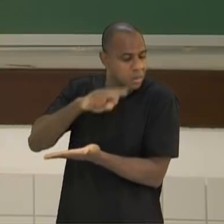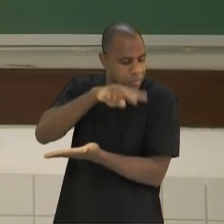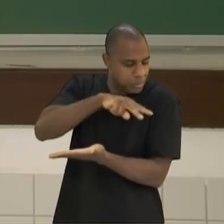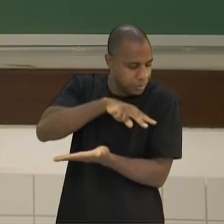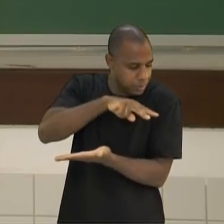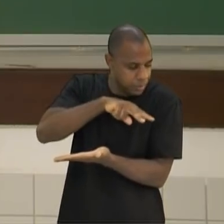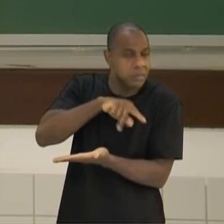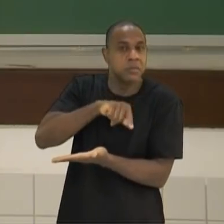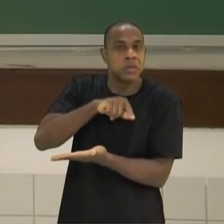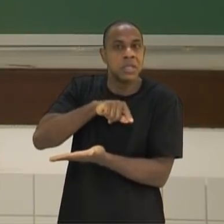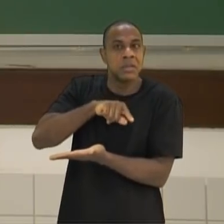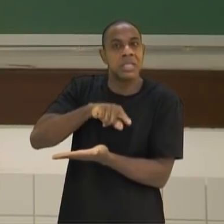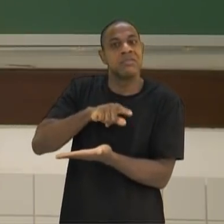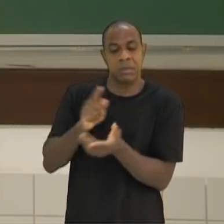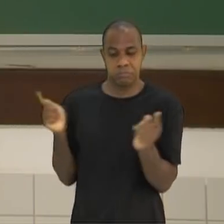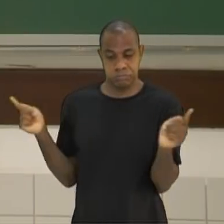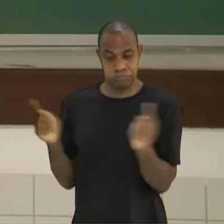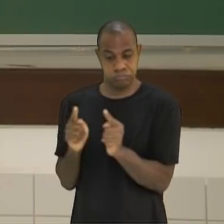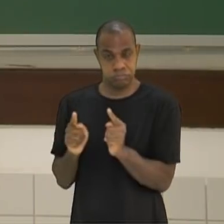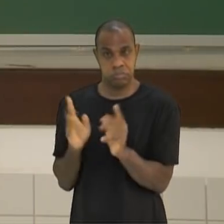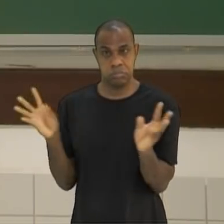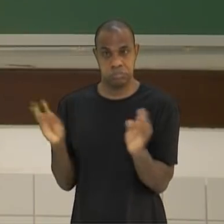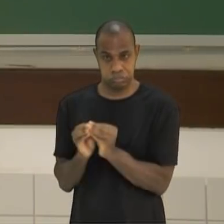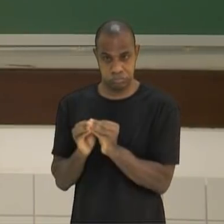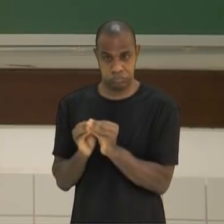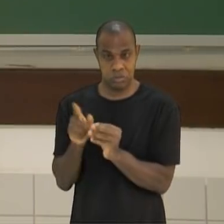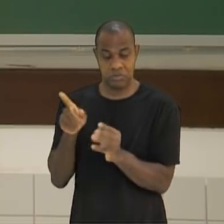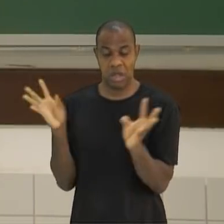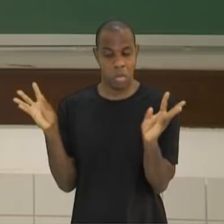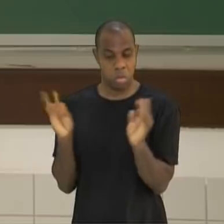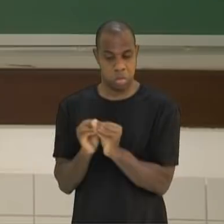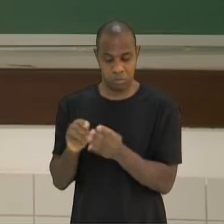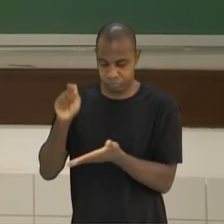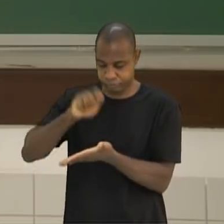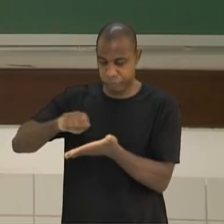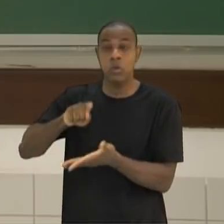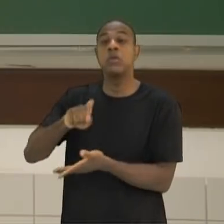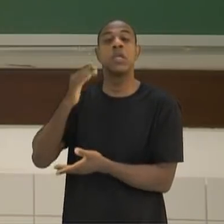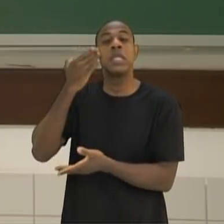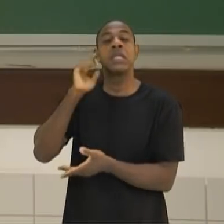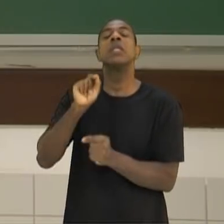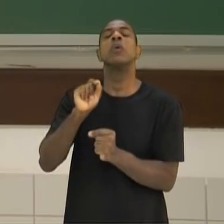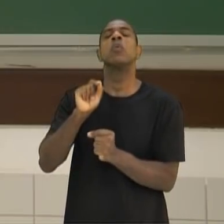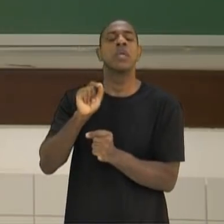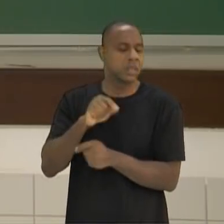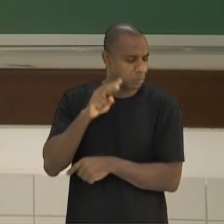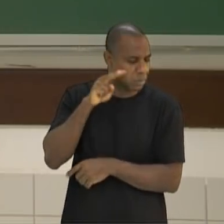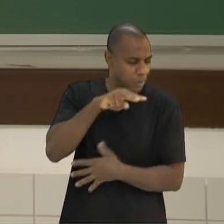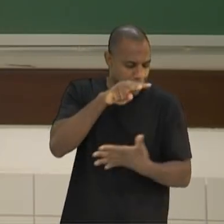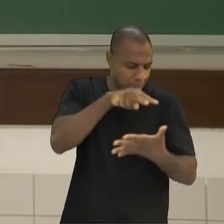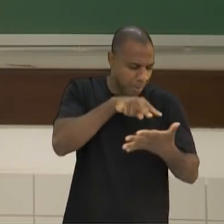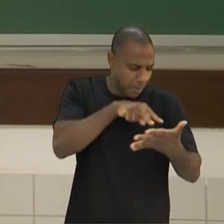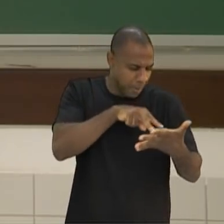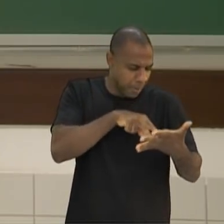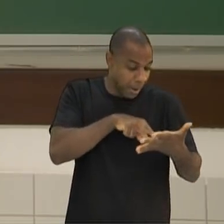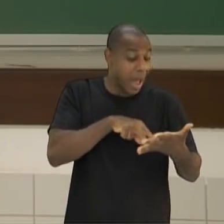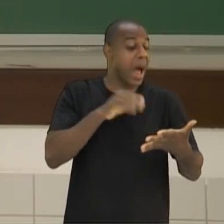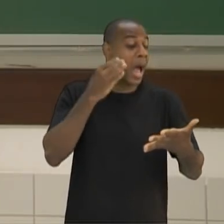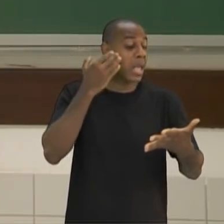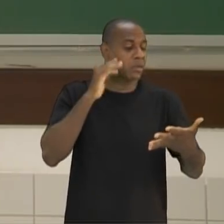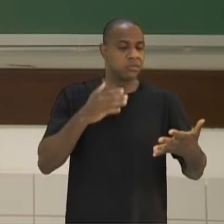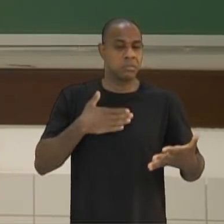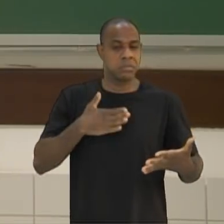uma forma reduzida, numa síntese. Você tem que fazer ali um resumo, você tem que captar as